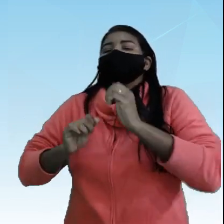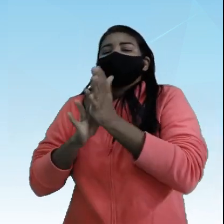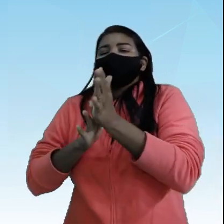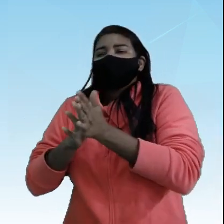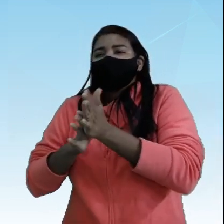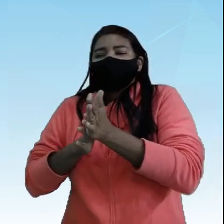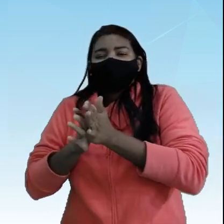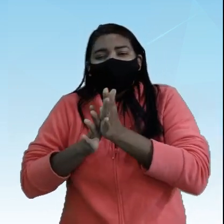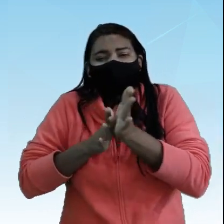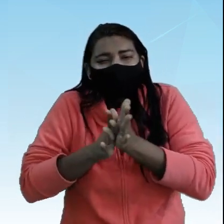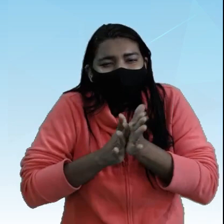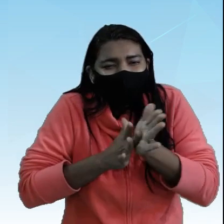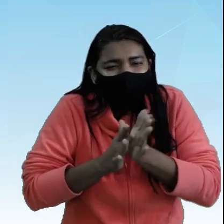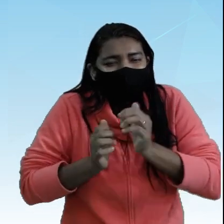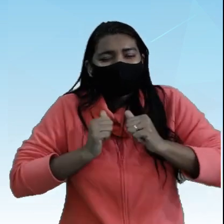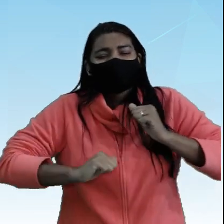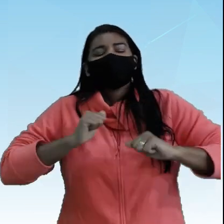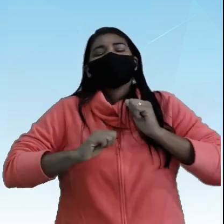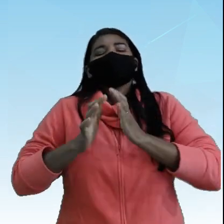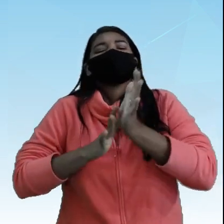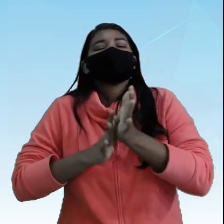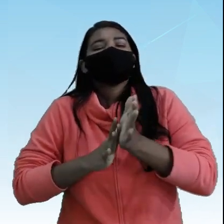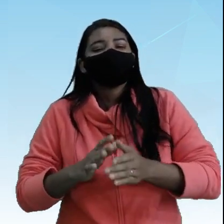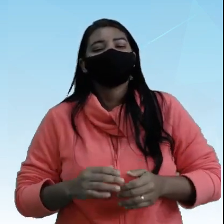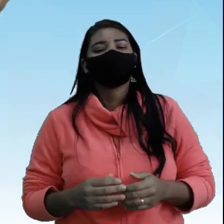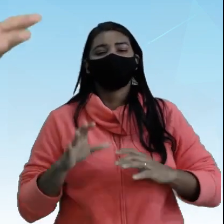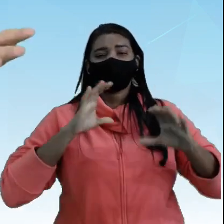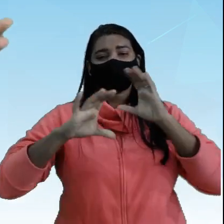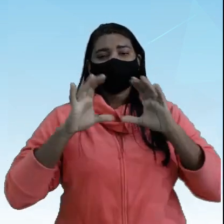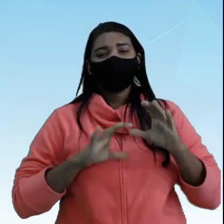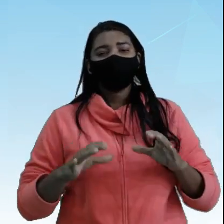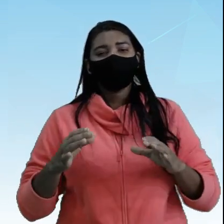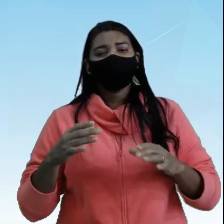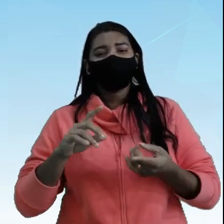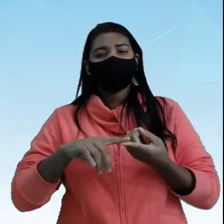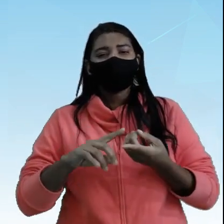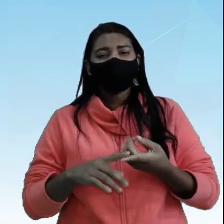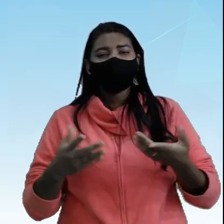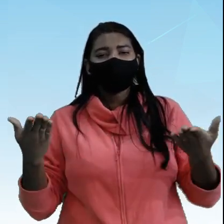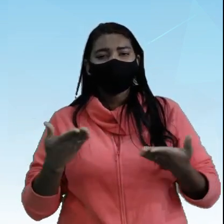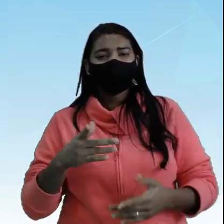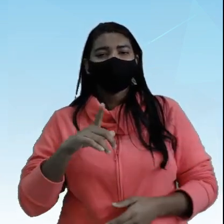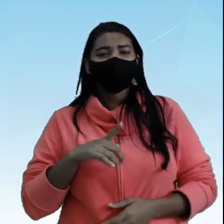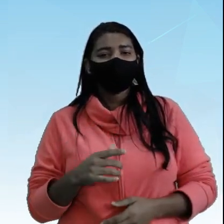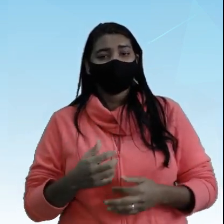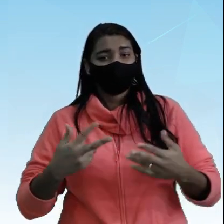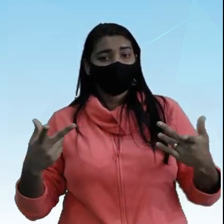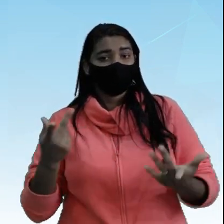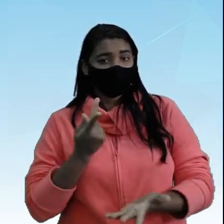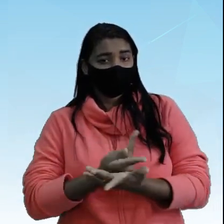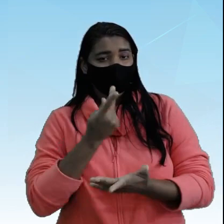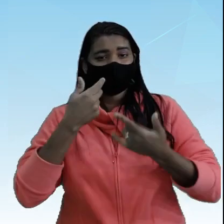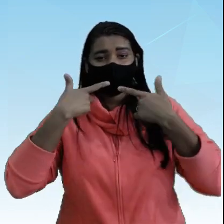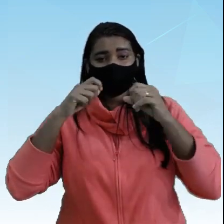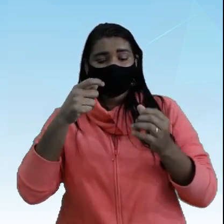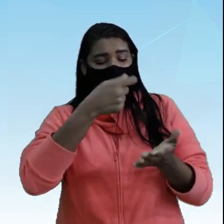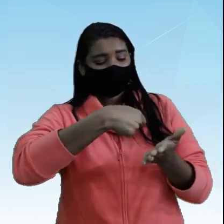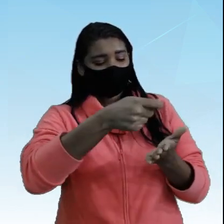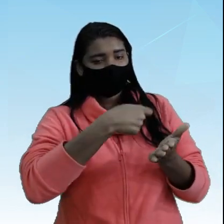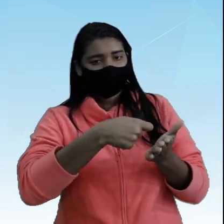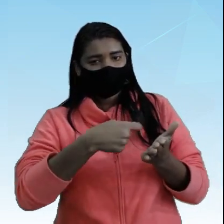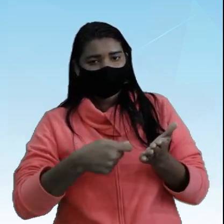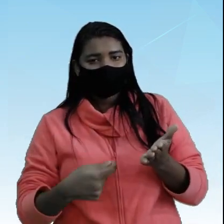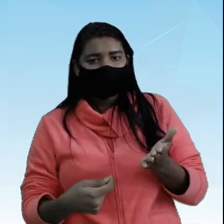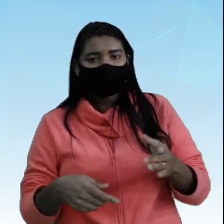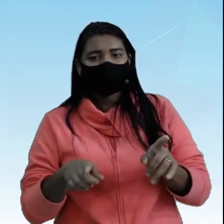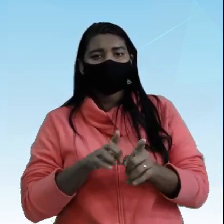Veja só, então tudo isso comunica. E também, no segundo ponto, eu tenho o seguinte: muitas vezes, na